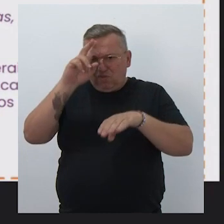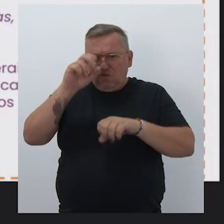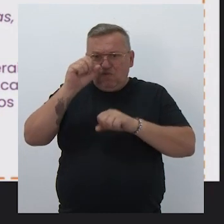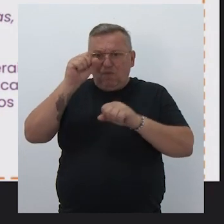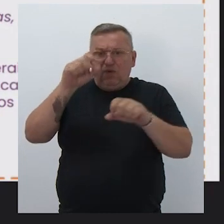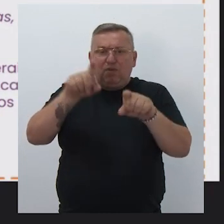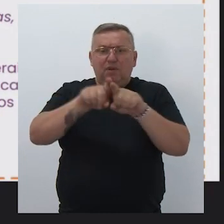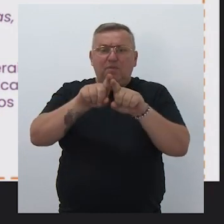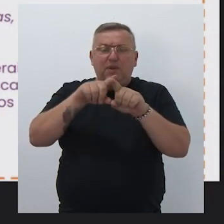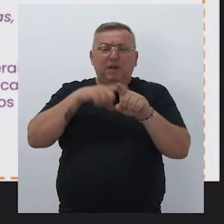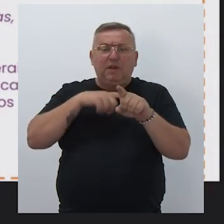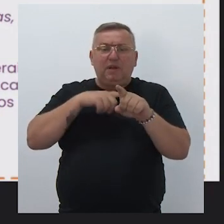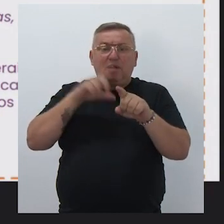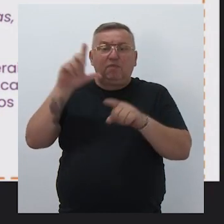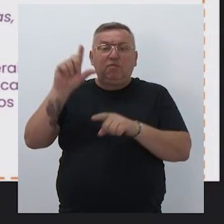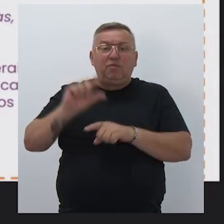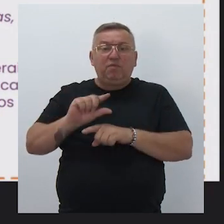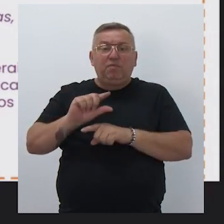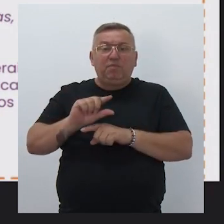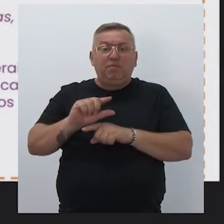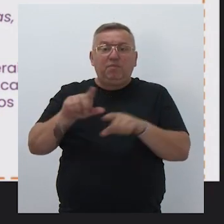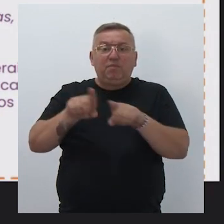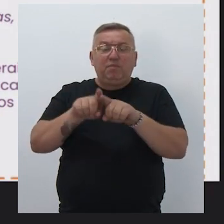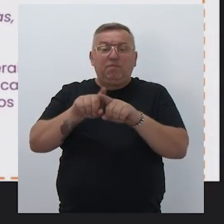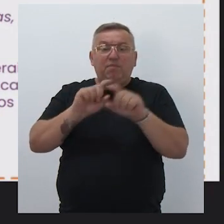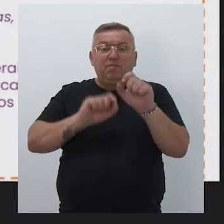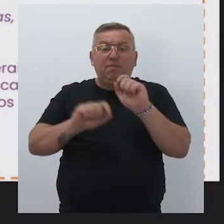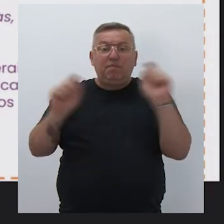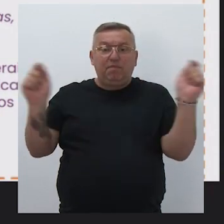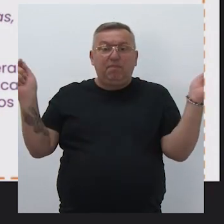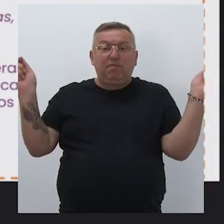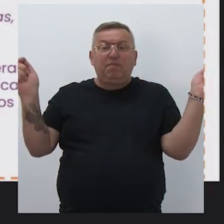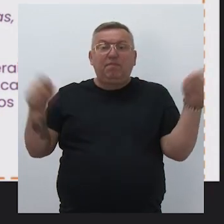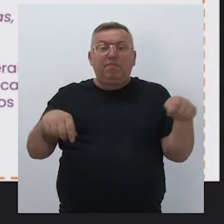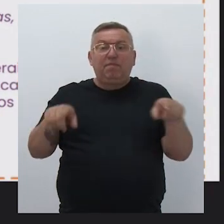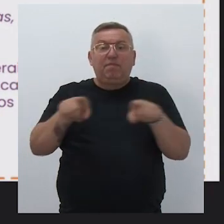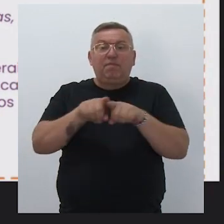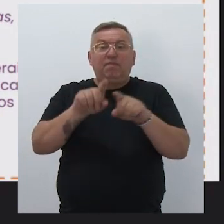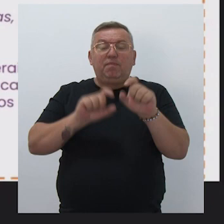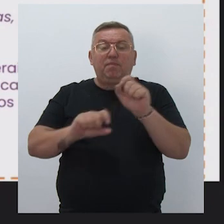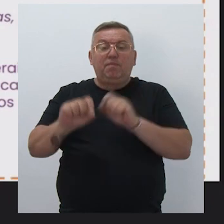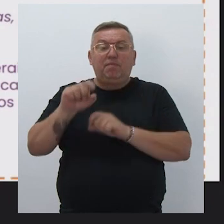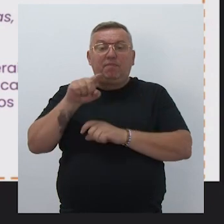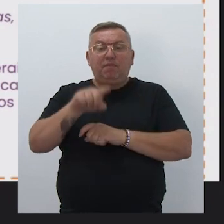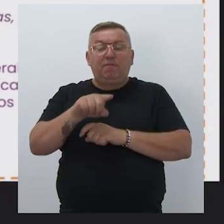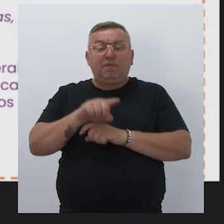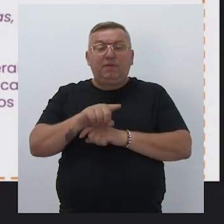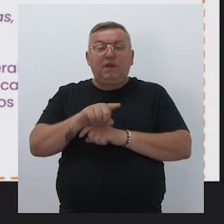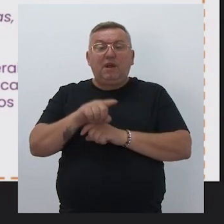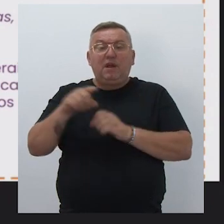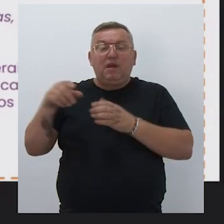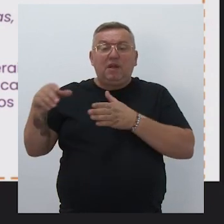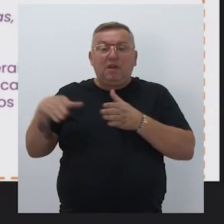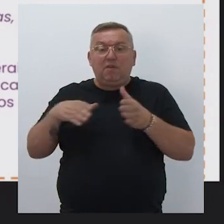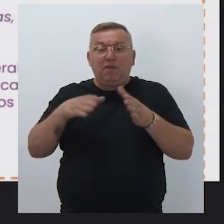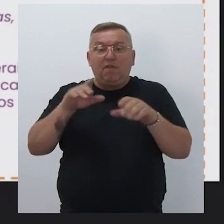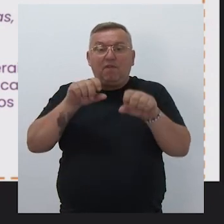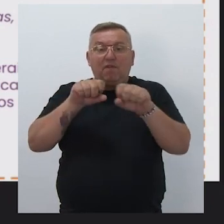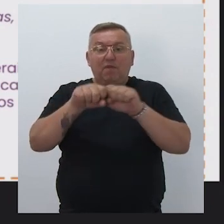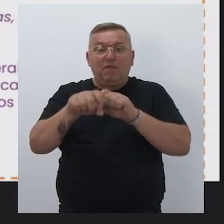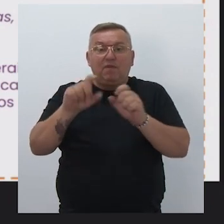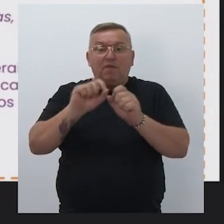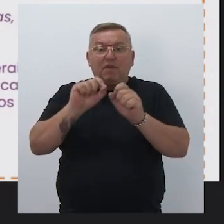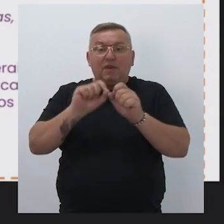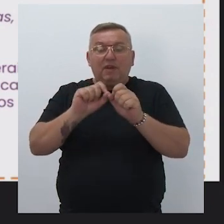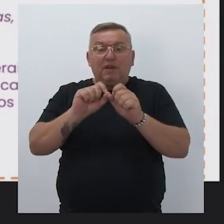Ela tende a ser minimizada e ainda com a possibilidade de esses itinerários formativos